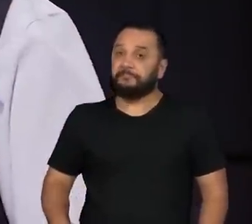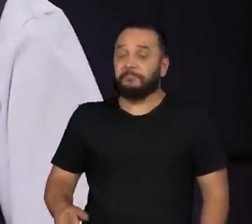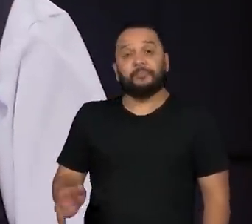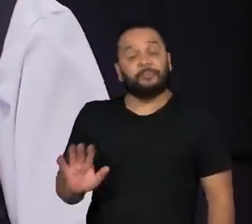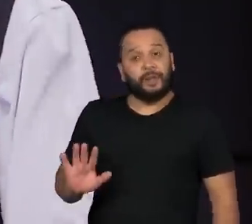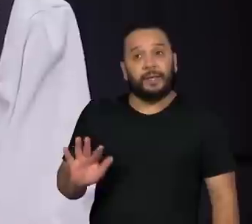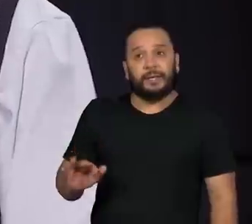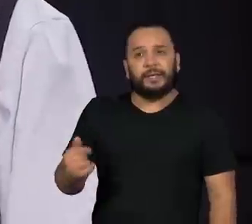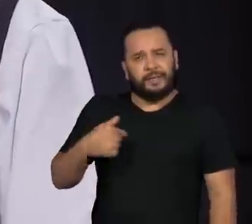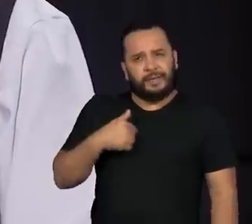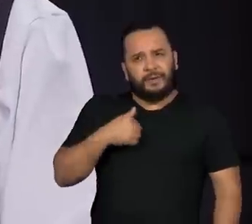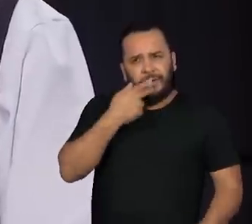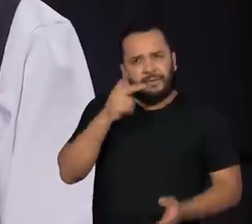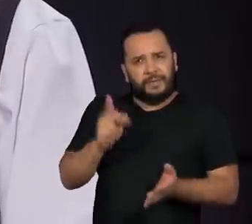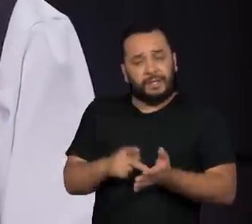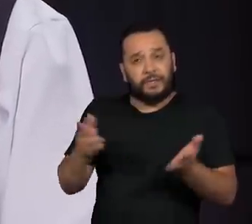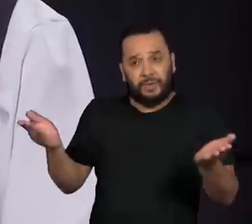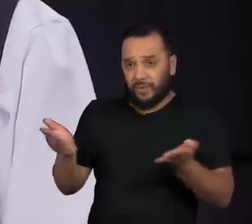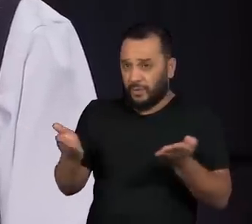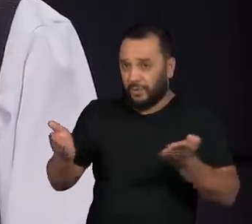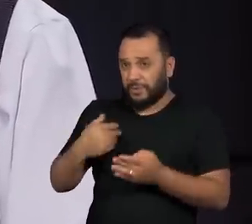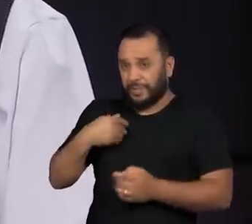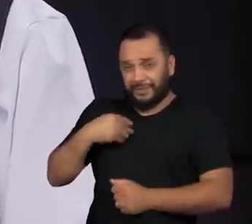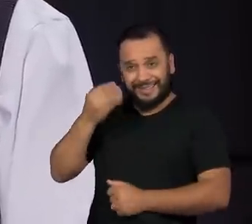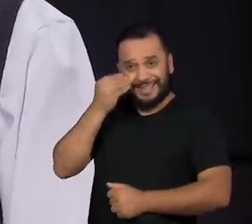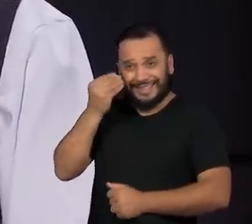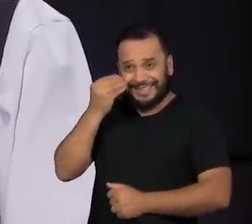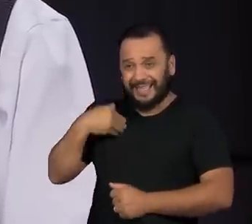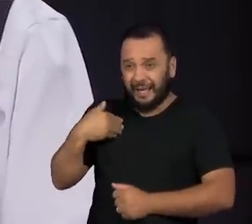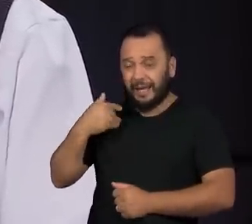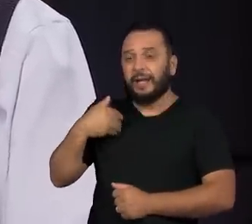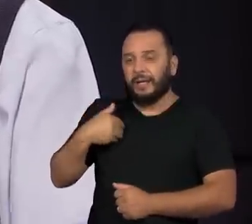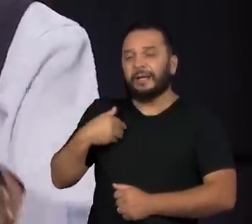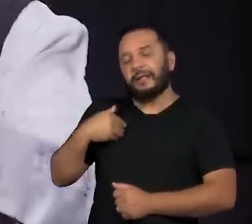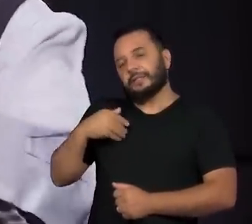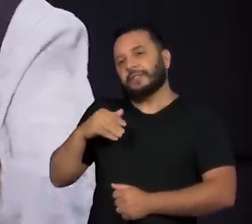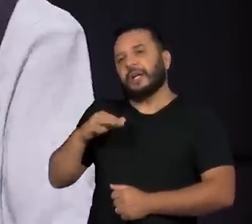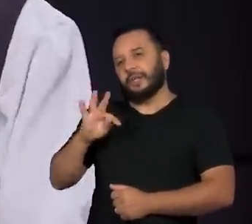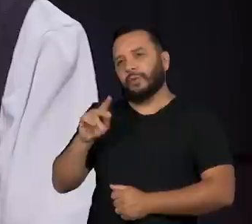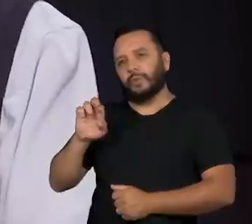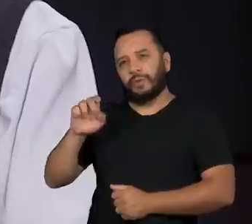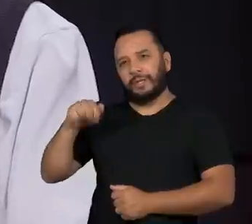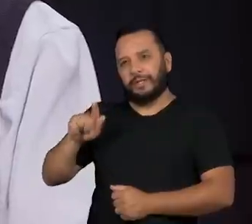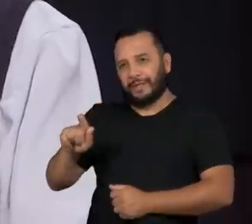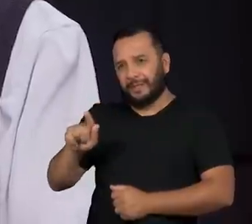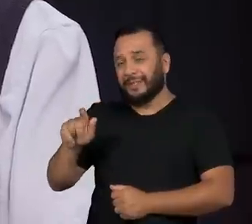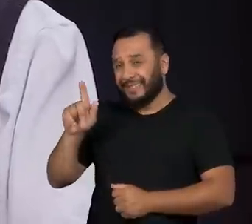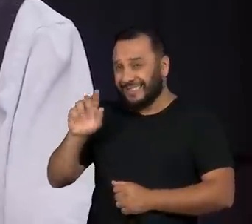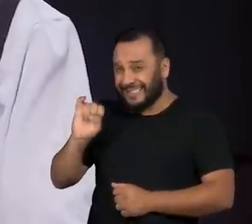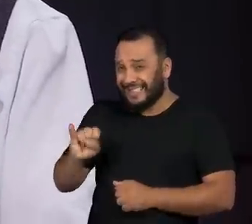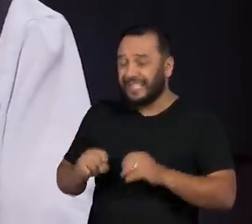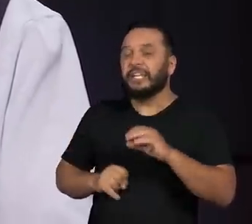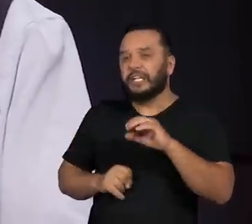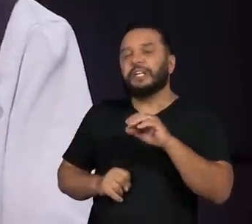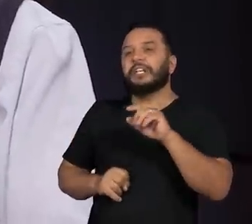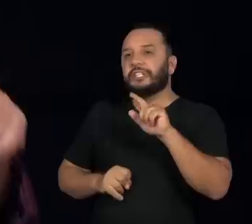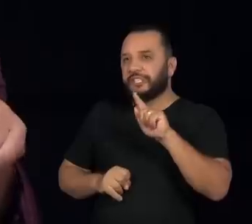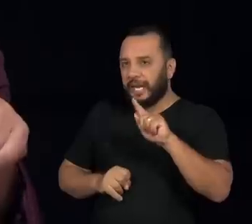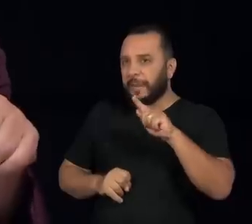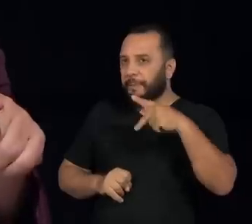mas eu sinceramente hoje Se eu tivesse que testar alguém via teste de Turim e esse fosse o chat GPT eu não sei se eu conseguir